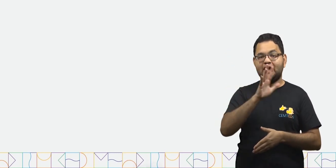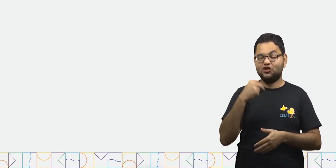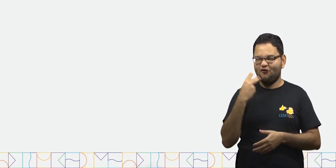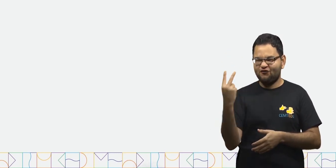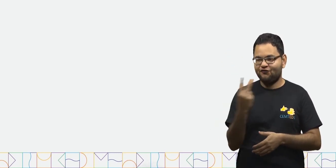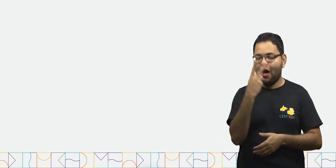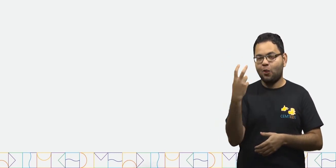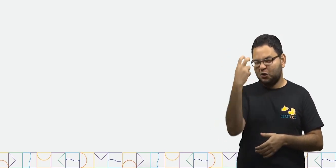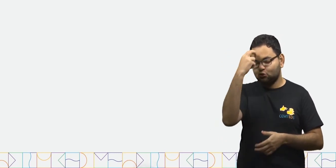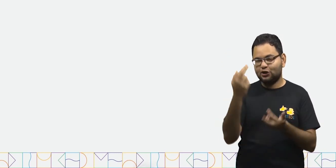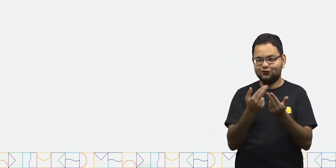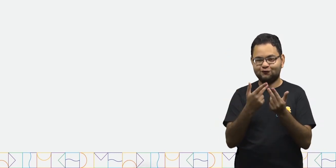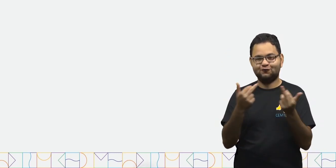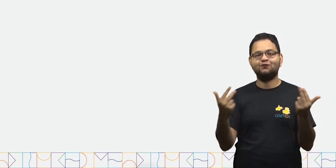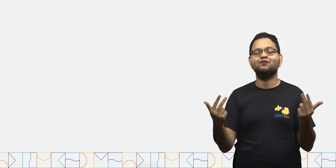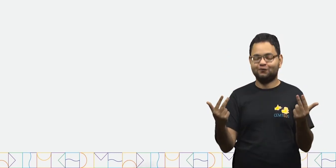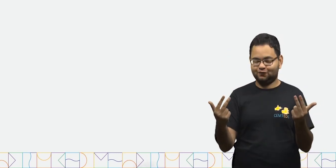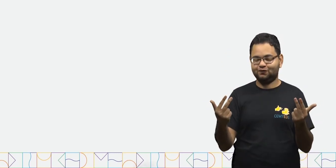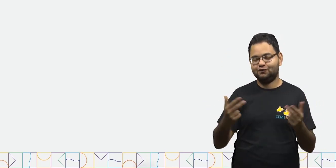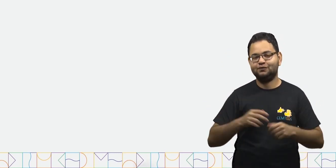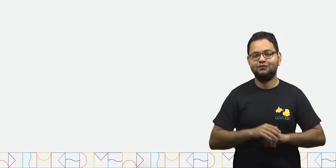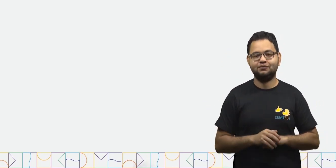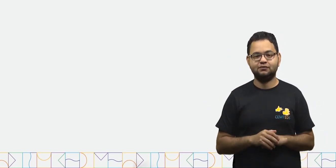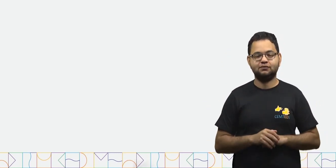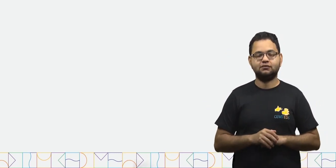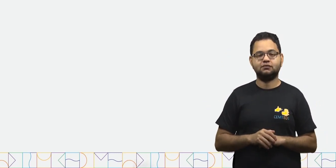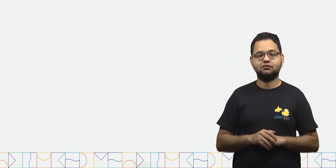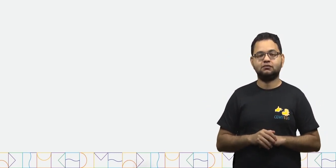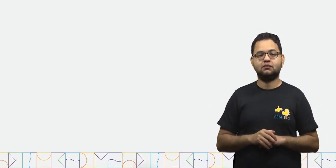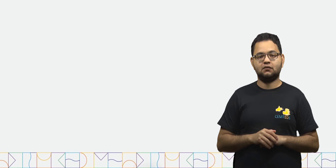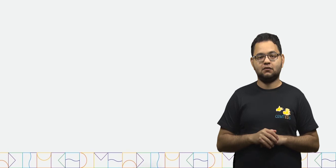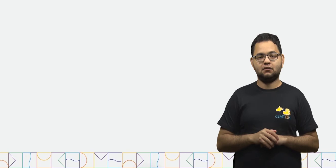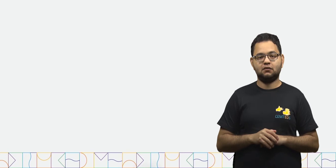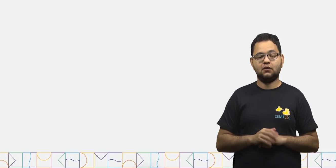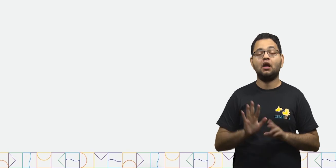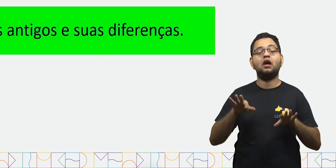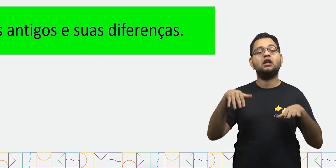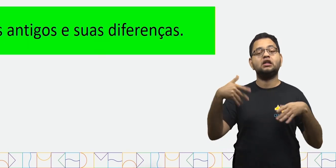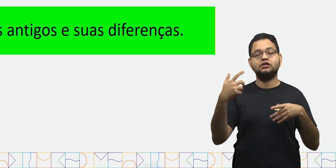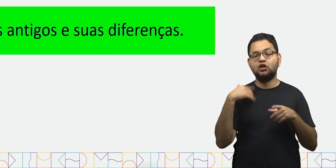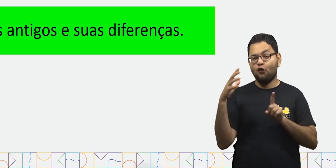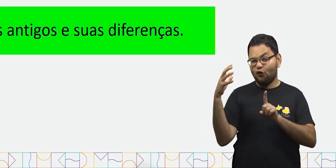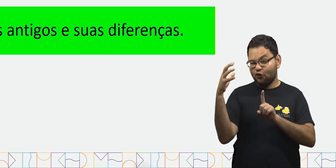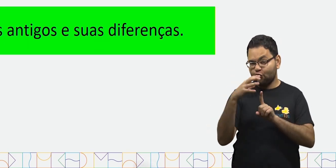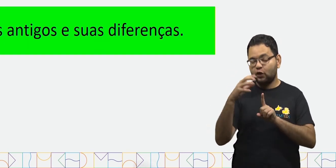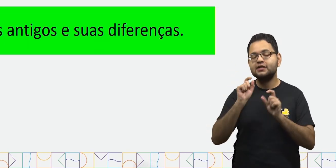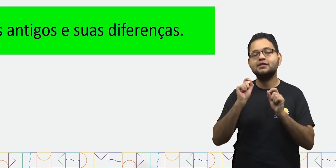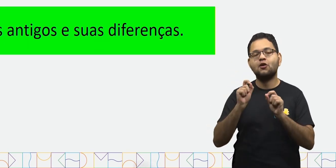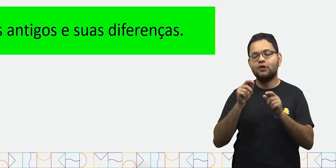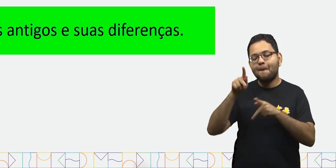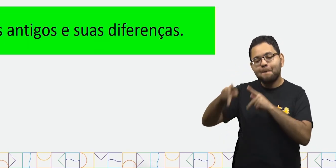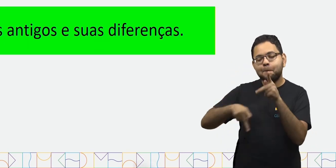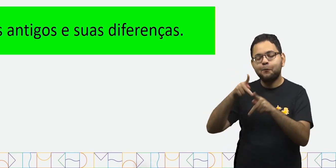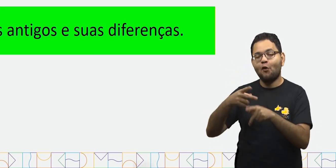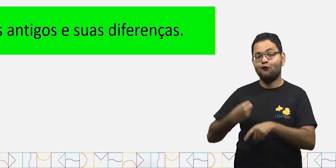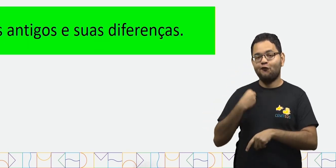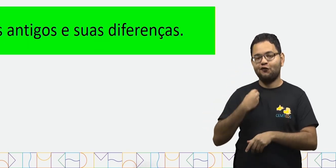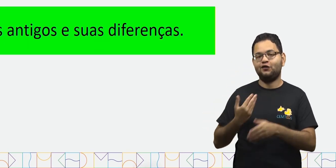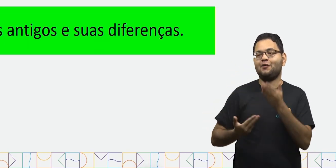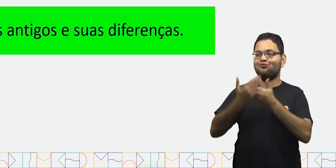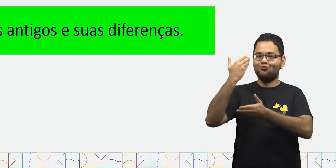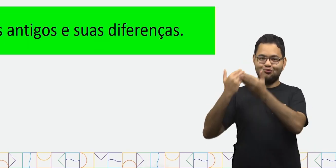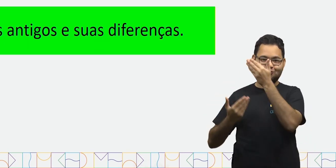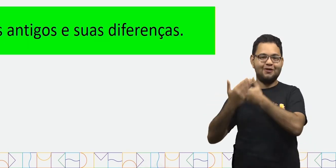rico em diversidade cultural, de norte a sul. Parte dessas culturas tem origem lá na antiguidade. Conhecemos sobre